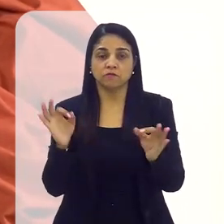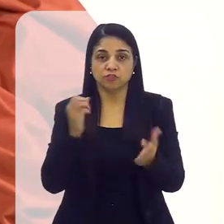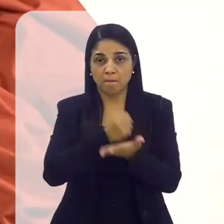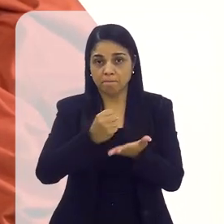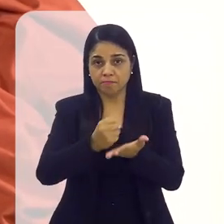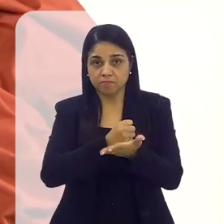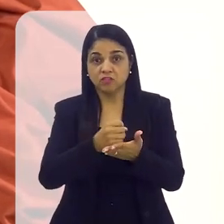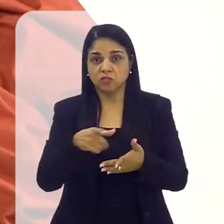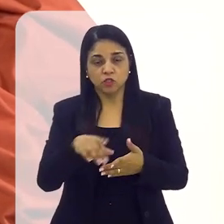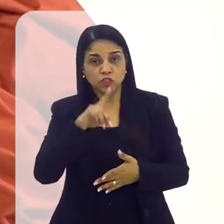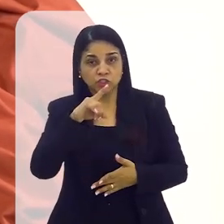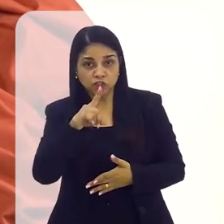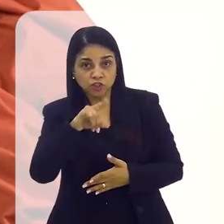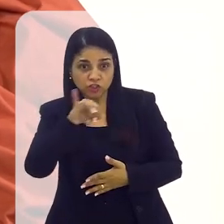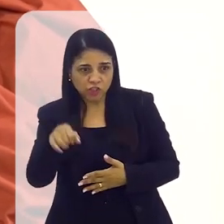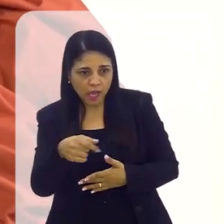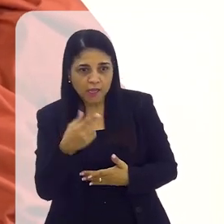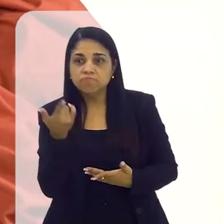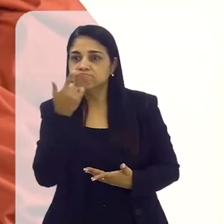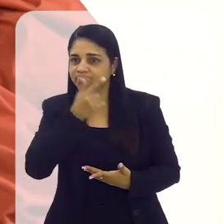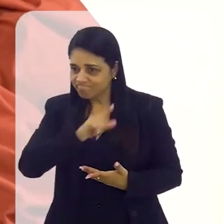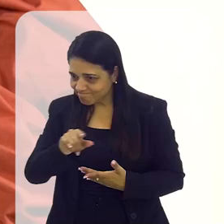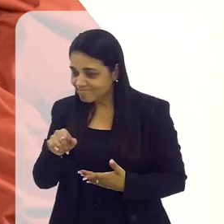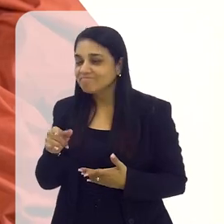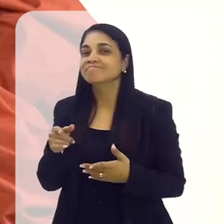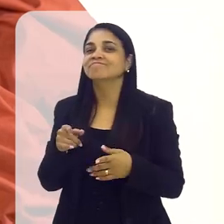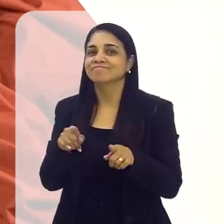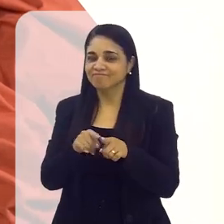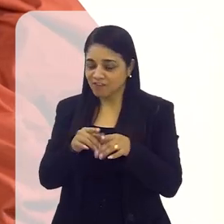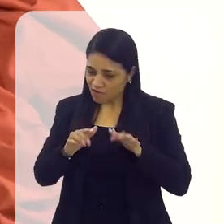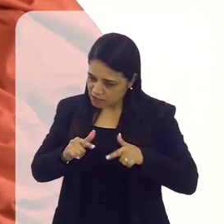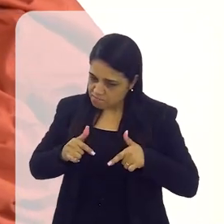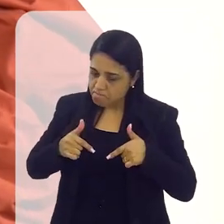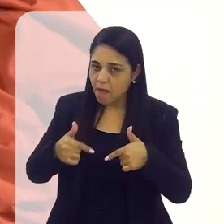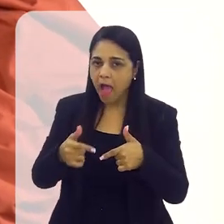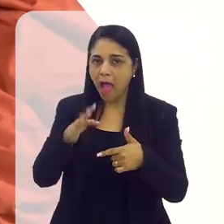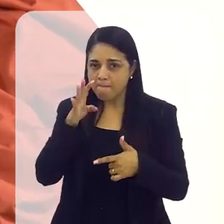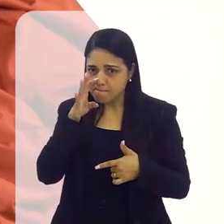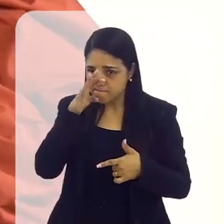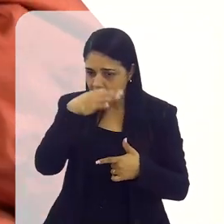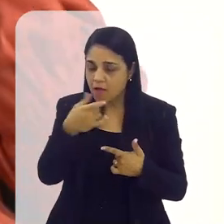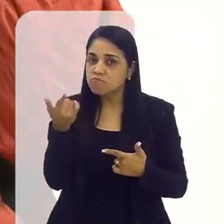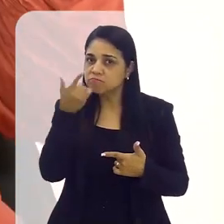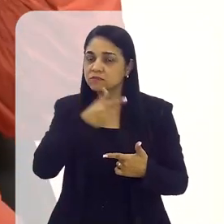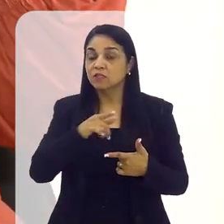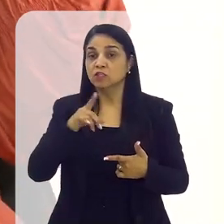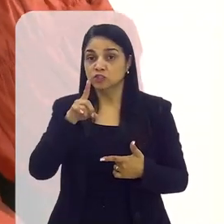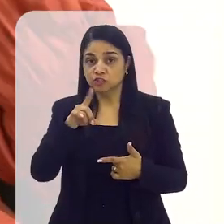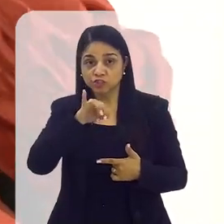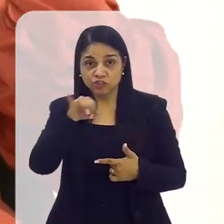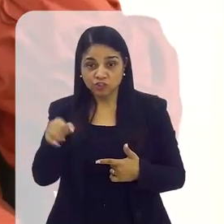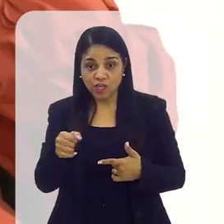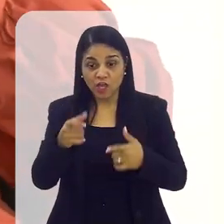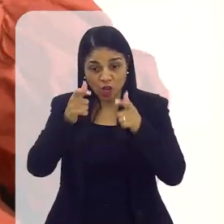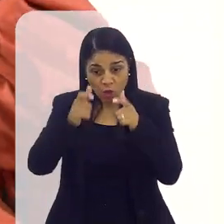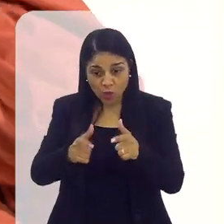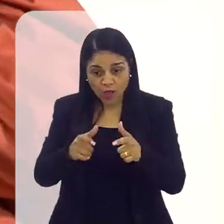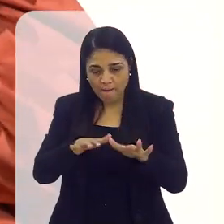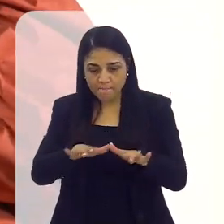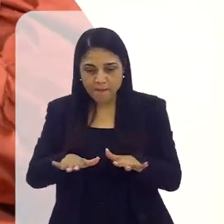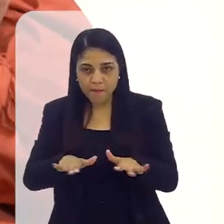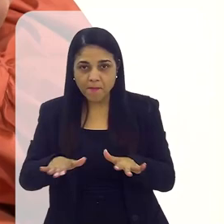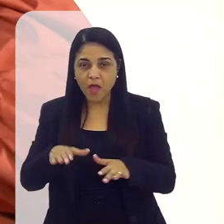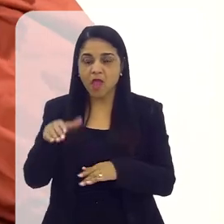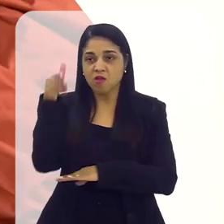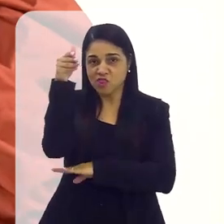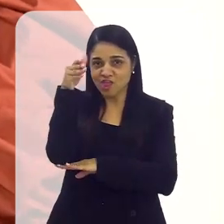de DJ, mas isso dá dinheiro? Ele falou, dá. Tudo dá dinheiro quando você se dedica. O cara, ele só toca em